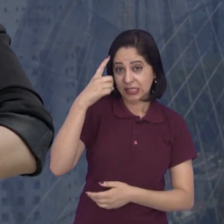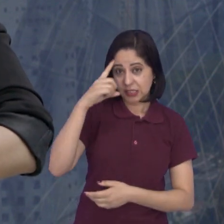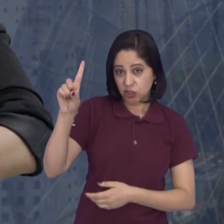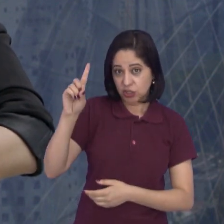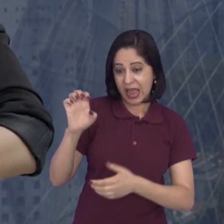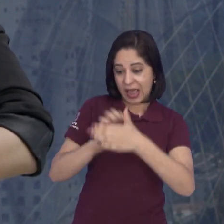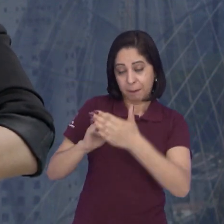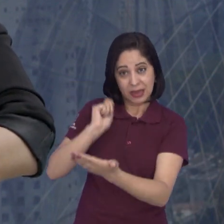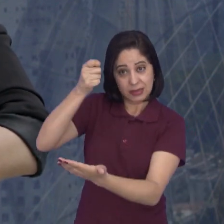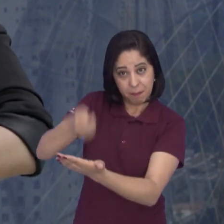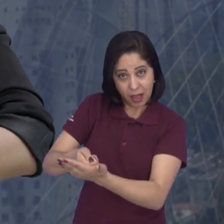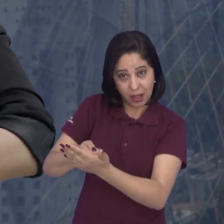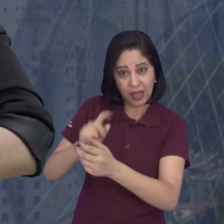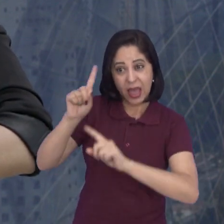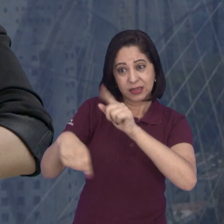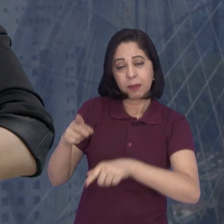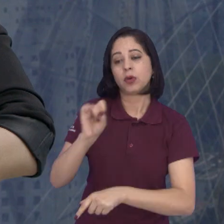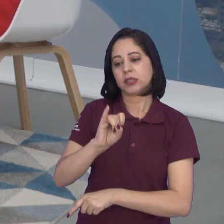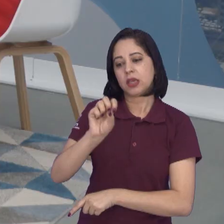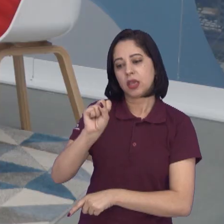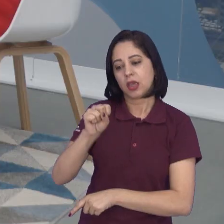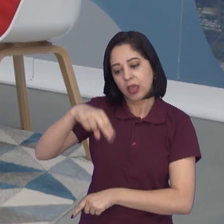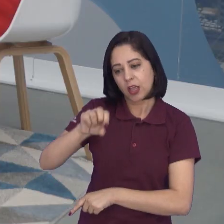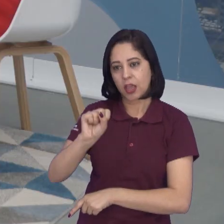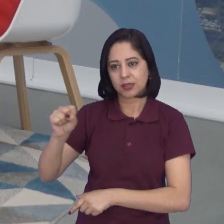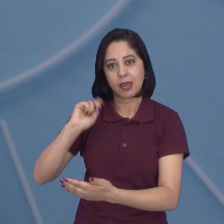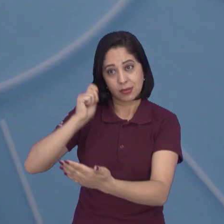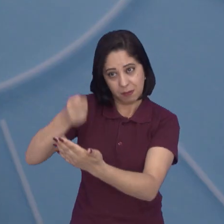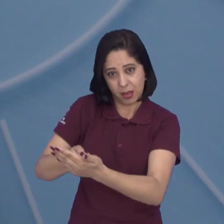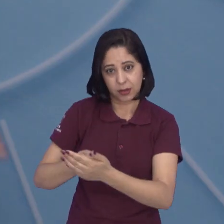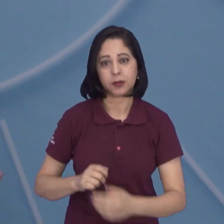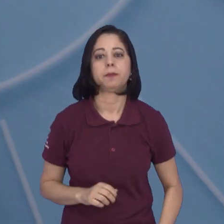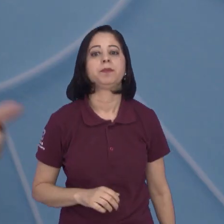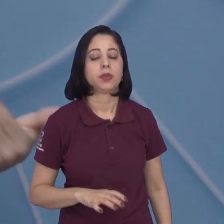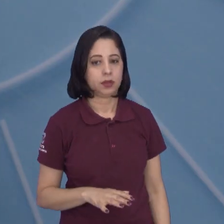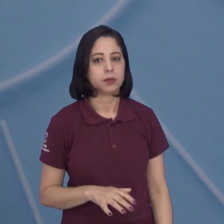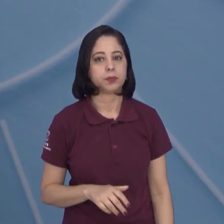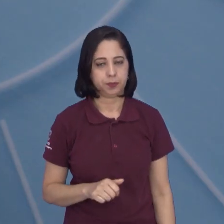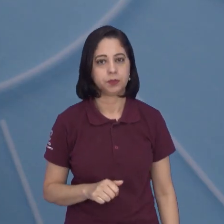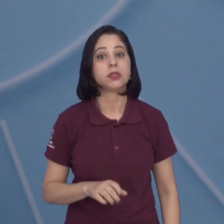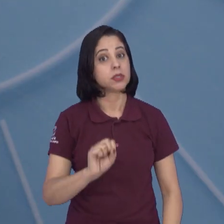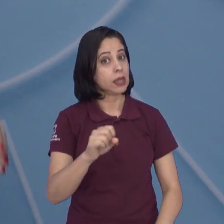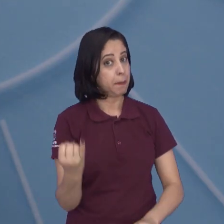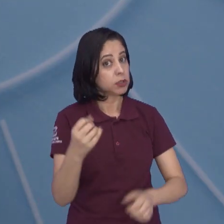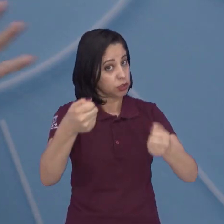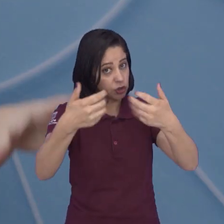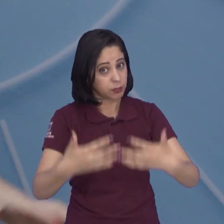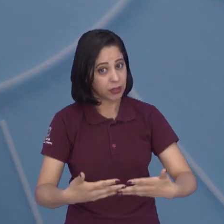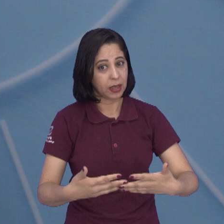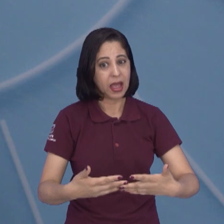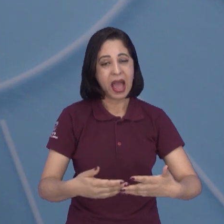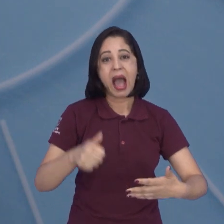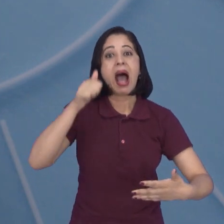empresa e os outros restantes por conta do INSS. Ah, sim. Então, é importante a gente frisar. A mulher, ela não tem esse prejuízo